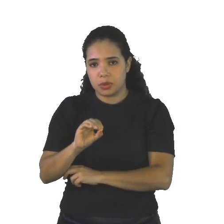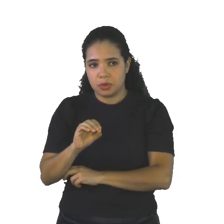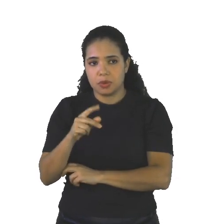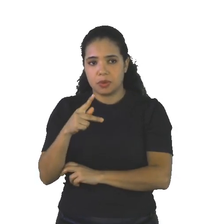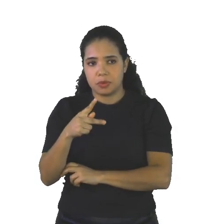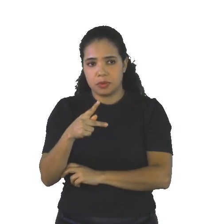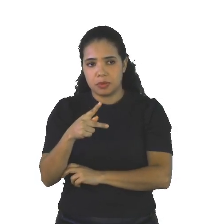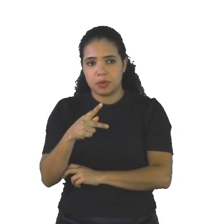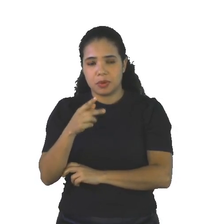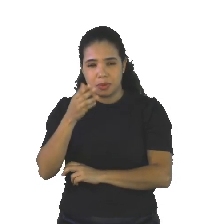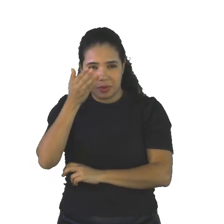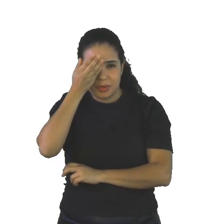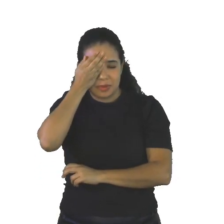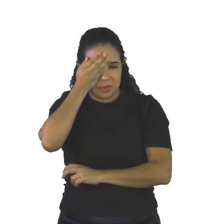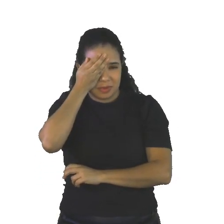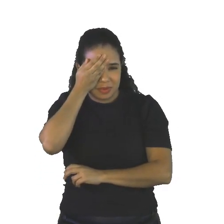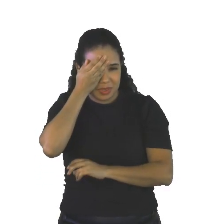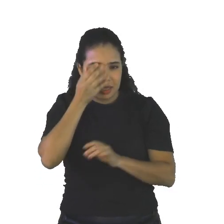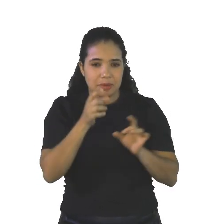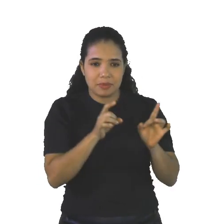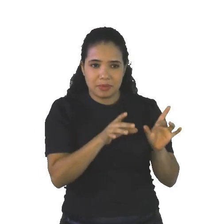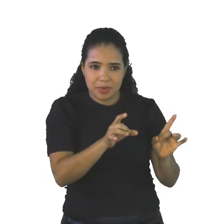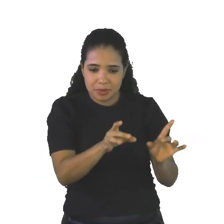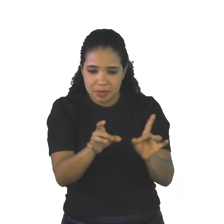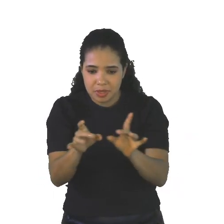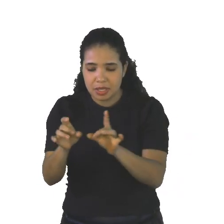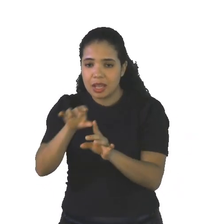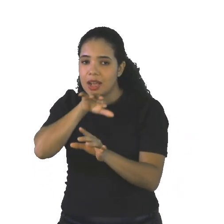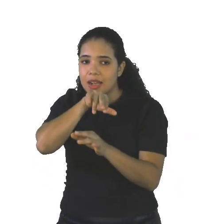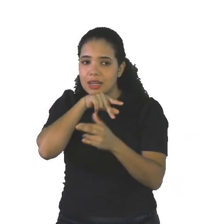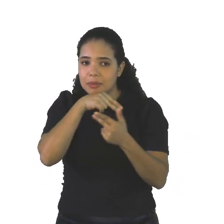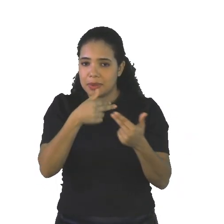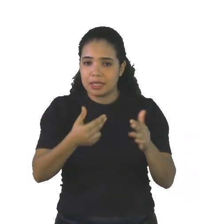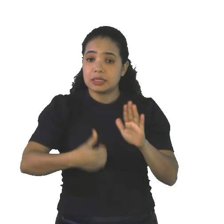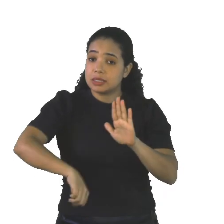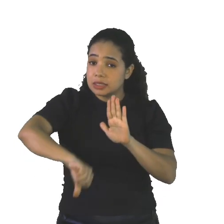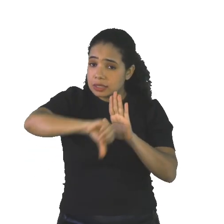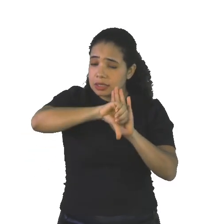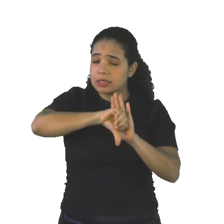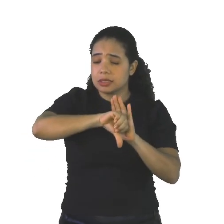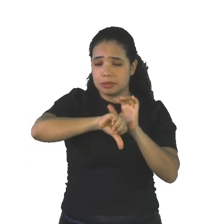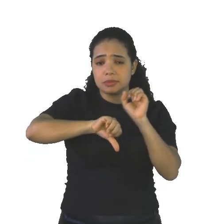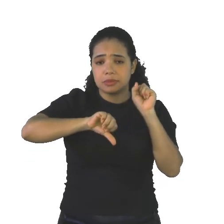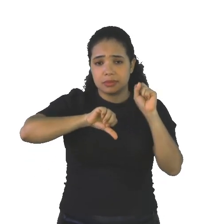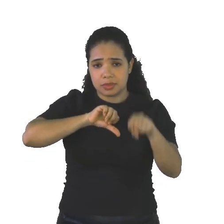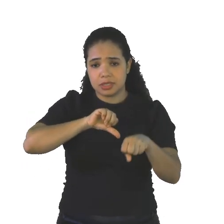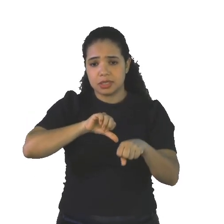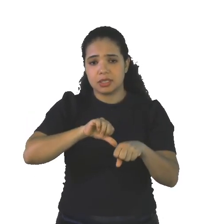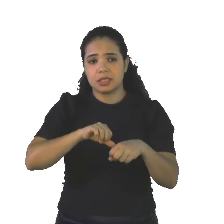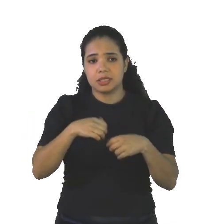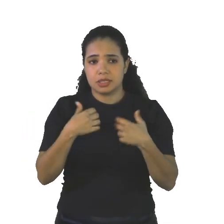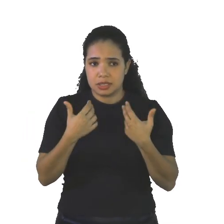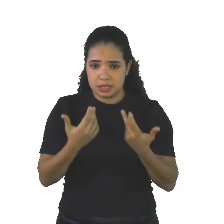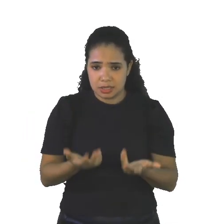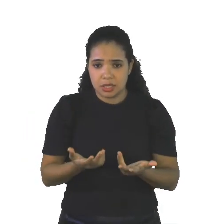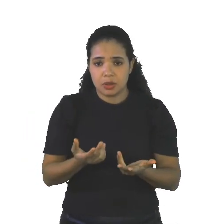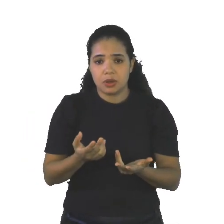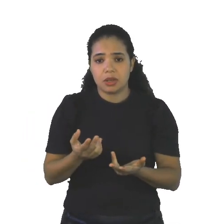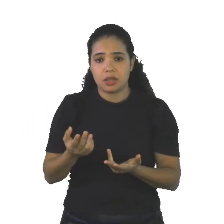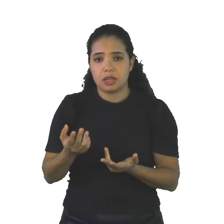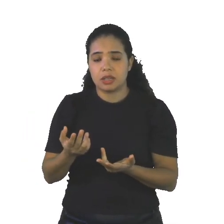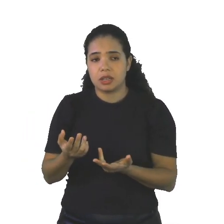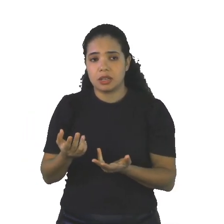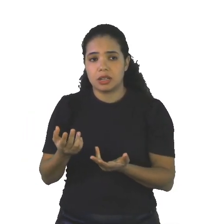Brasil não é permitida a comercialização de animais selvagens, né? Então ele estava criando que elas